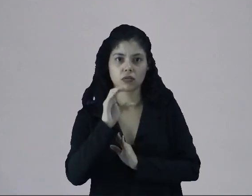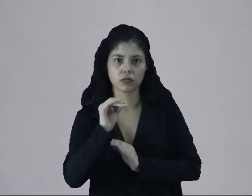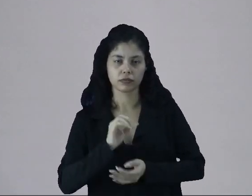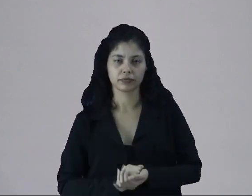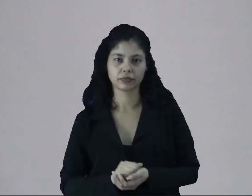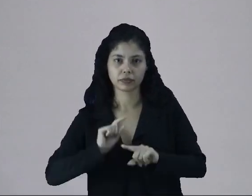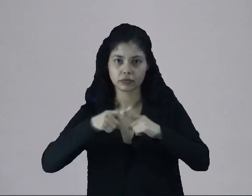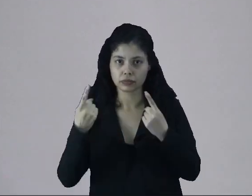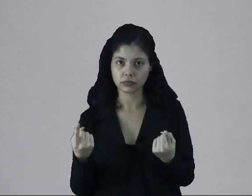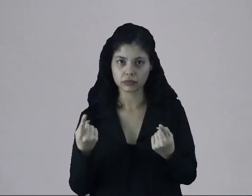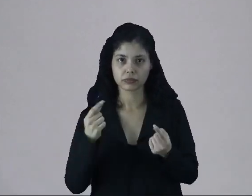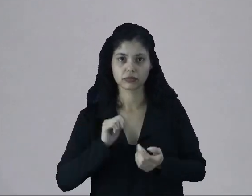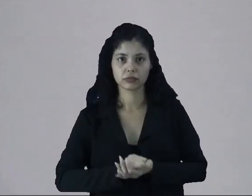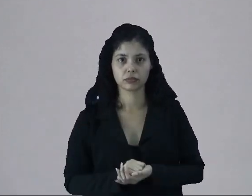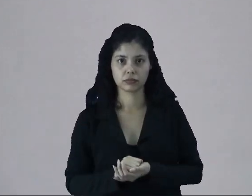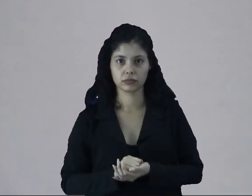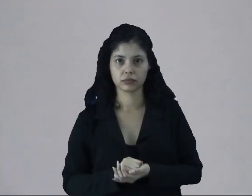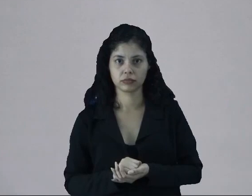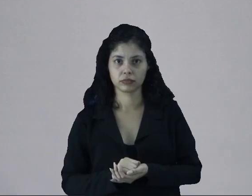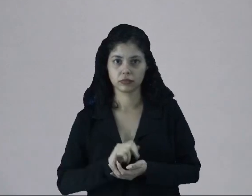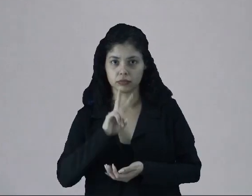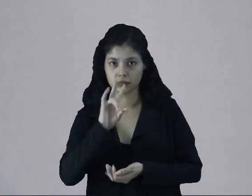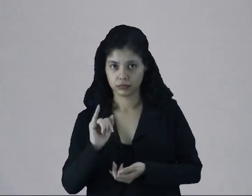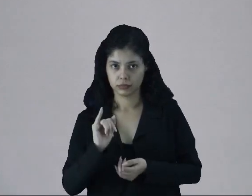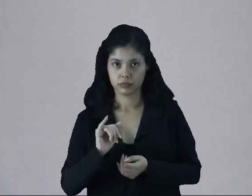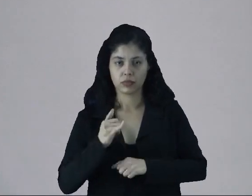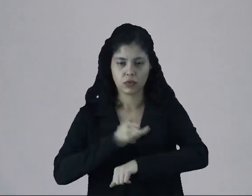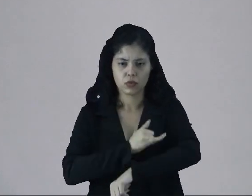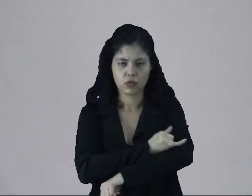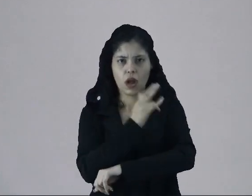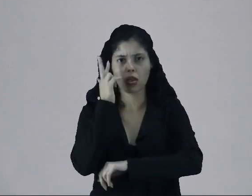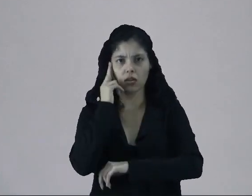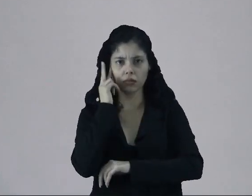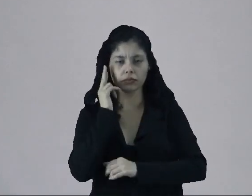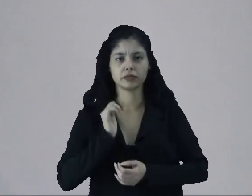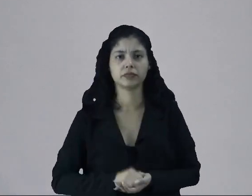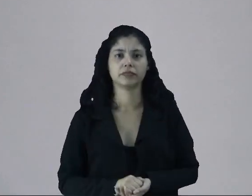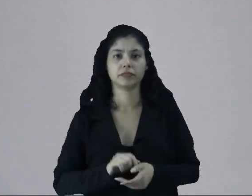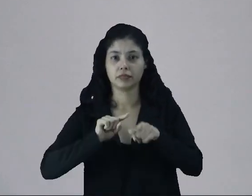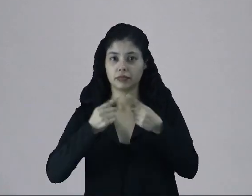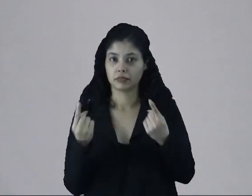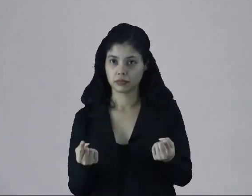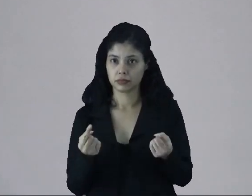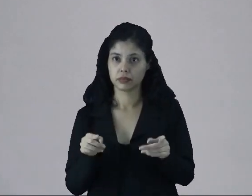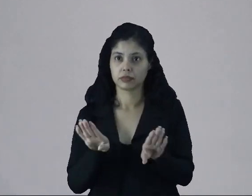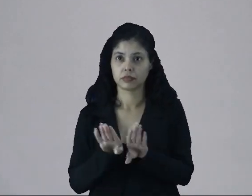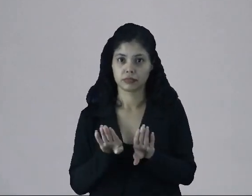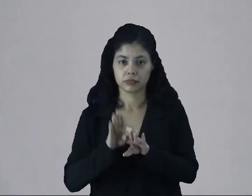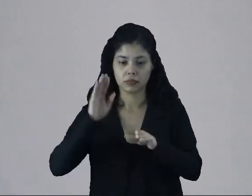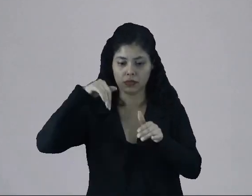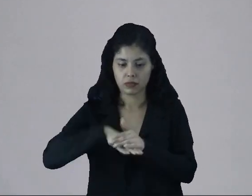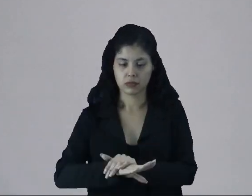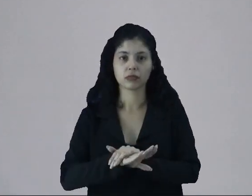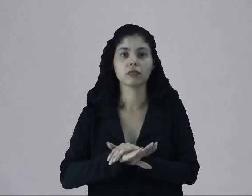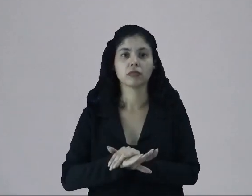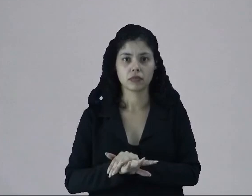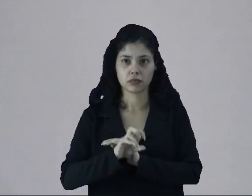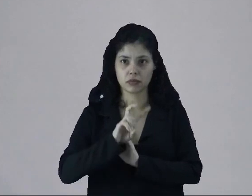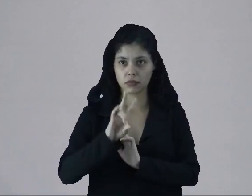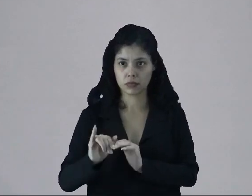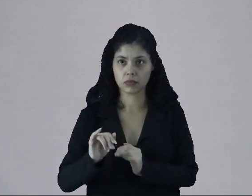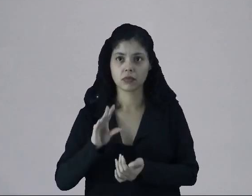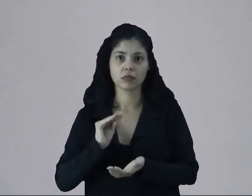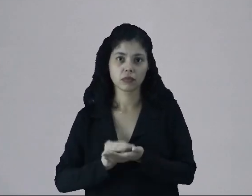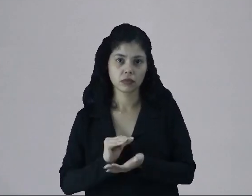que é o seguinte, os triglicerídeos, eles são gorduras igual a gordura normal, só que é a gordura que fica armazenada, então ela vai vir de um